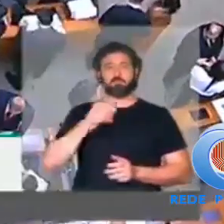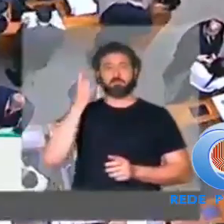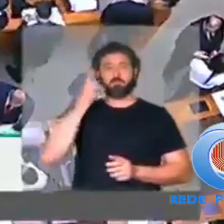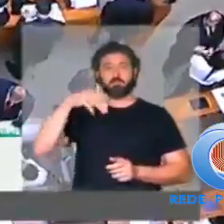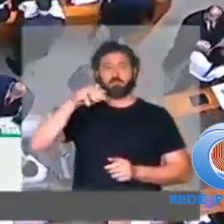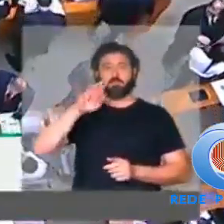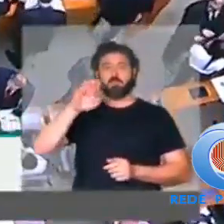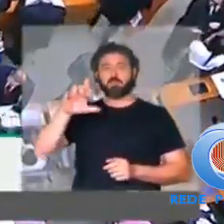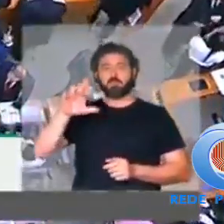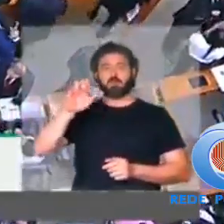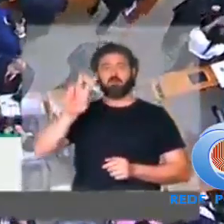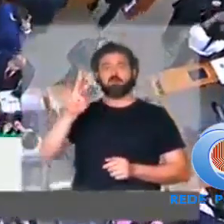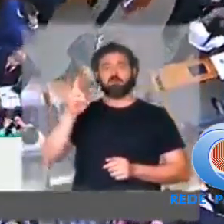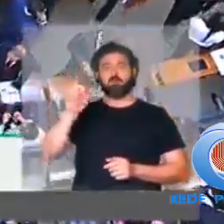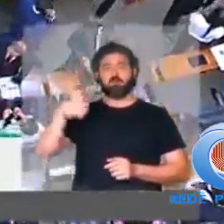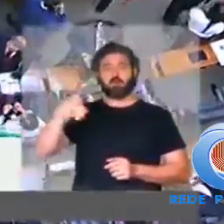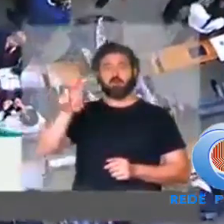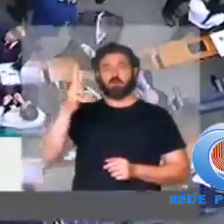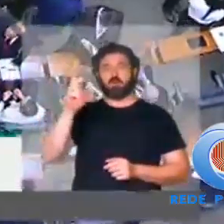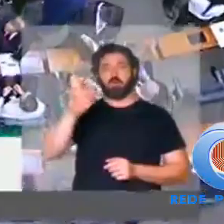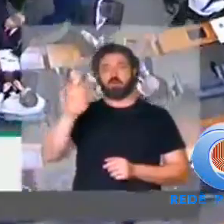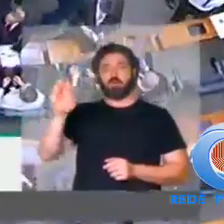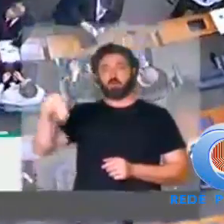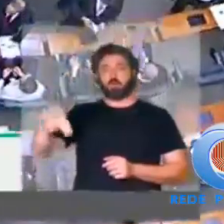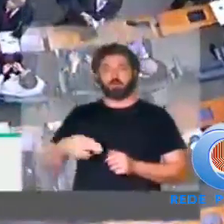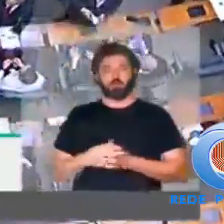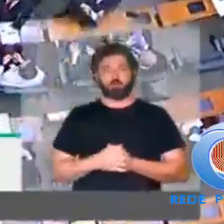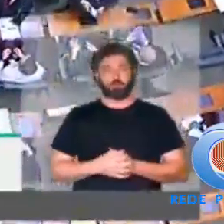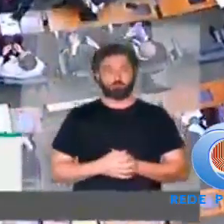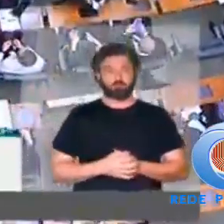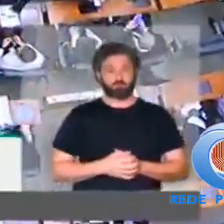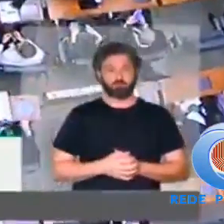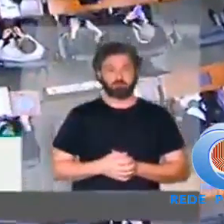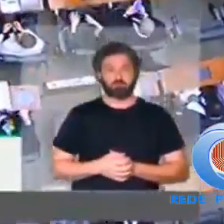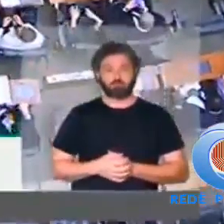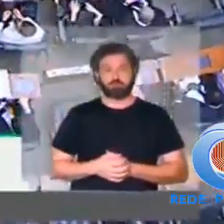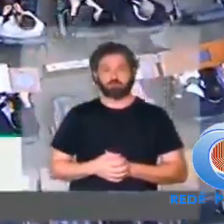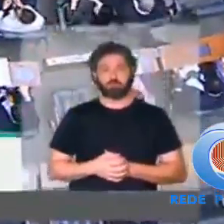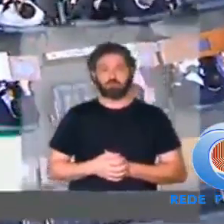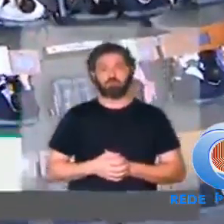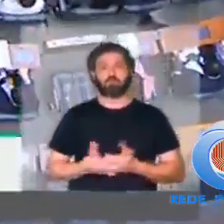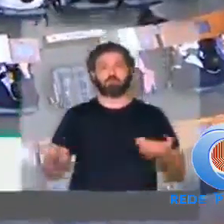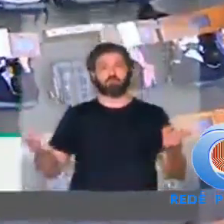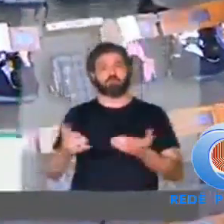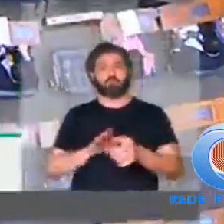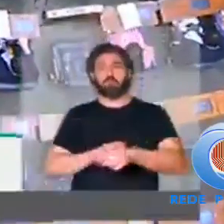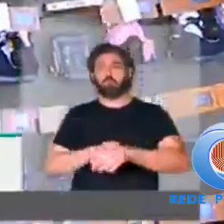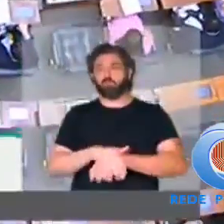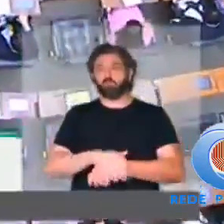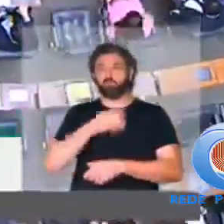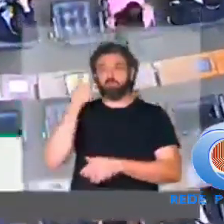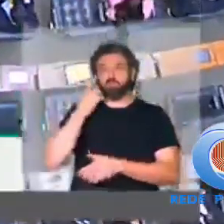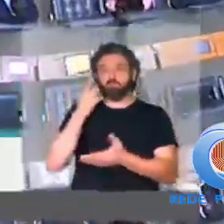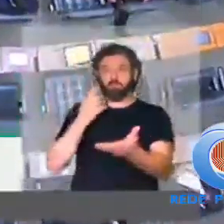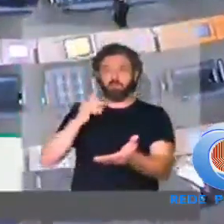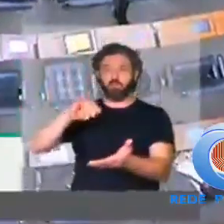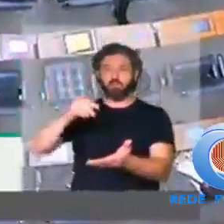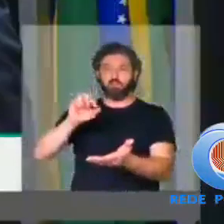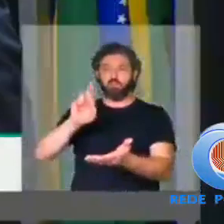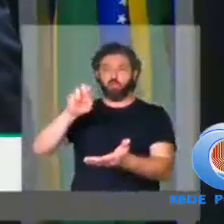Deputado Marcel Van Hatten. Para a história deste parlamento. É à noite, deputado Jerônimo